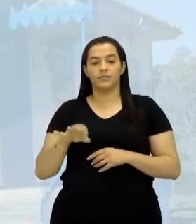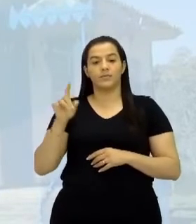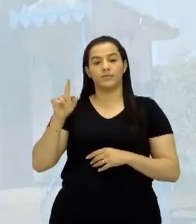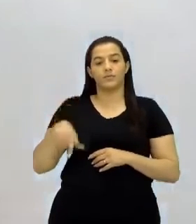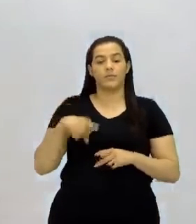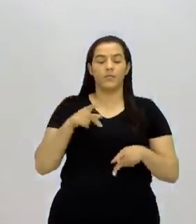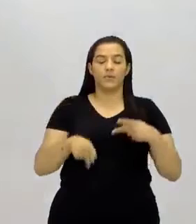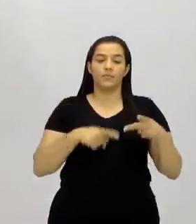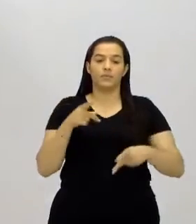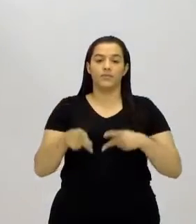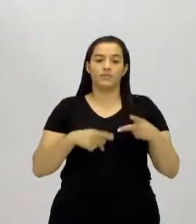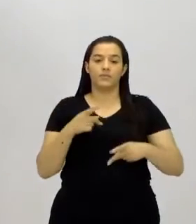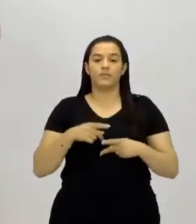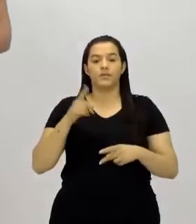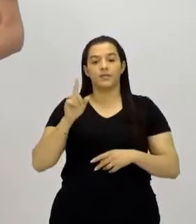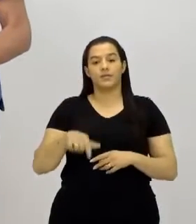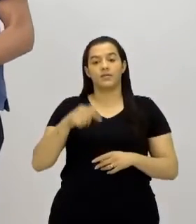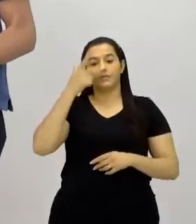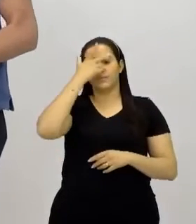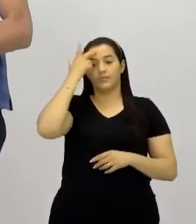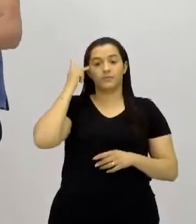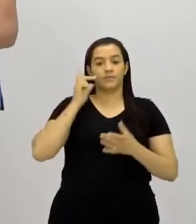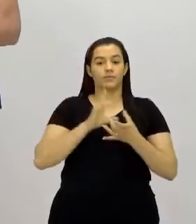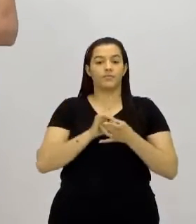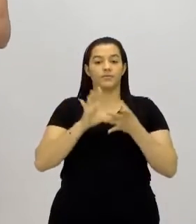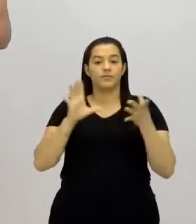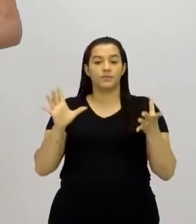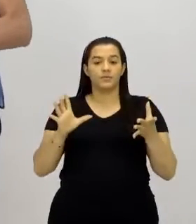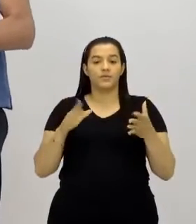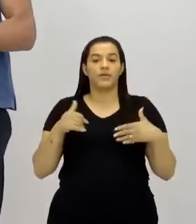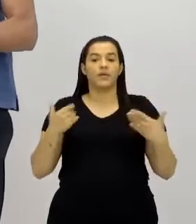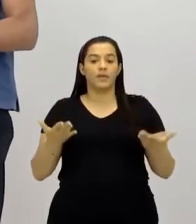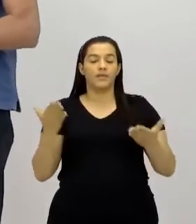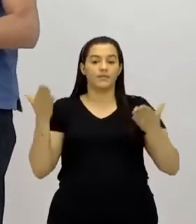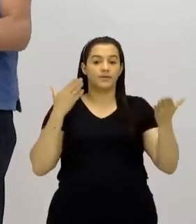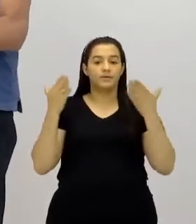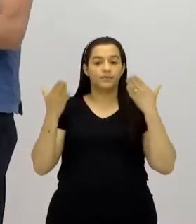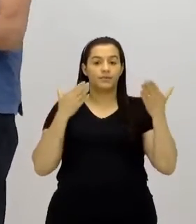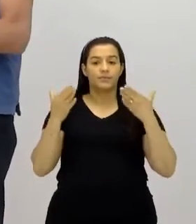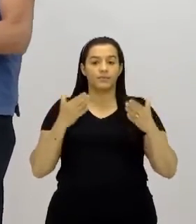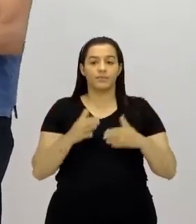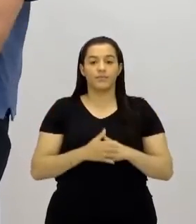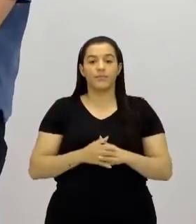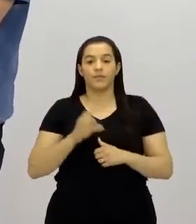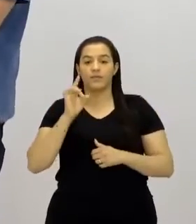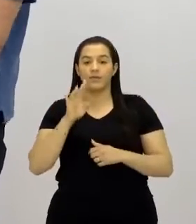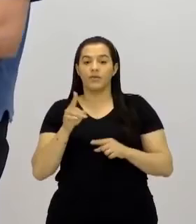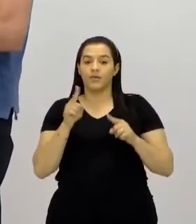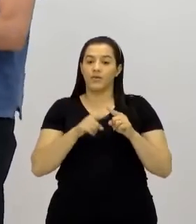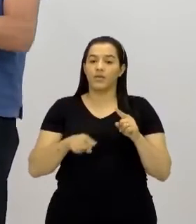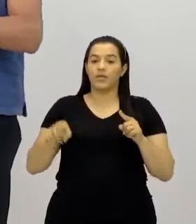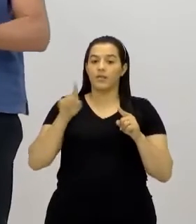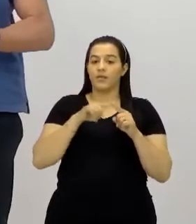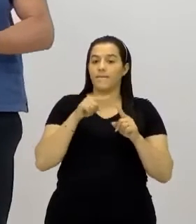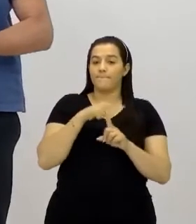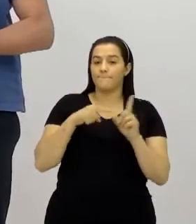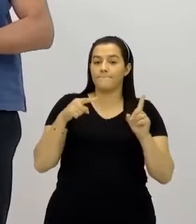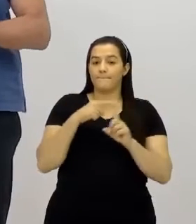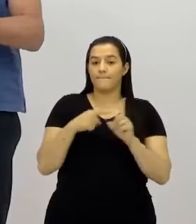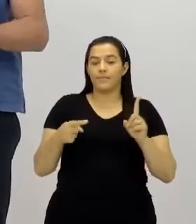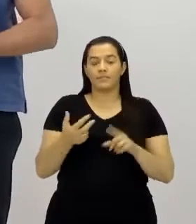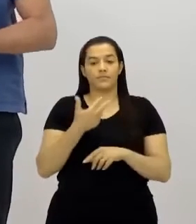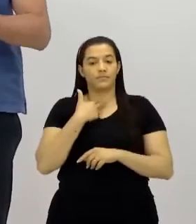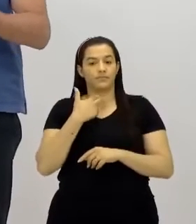37,5% da população eram de pessoas livres, Jonas. E aí a gente faz uma comparação interessante. A gente não vai arredondar esse meio aí, né? Porque